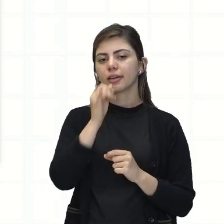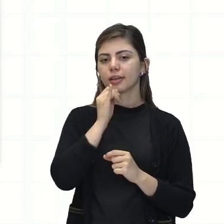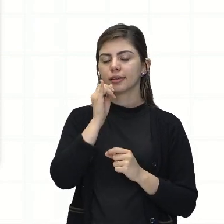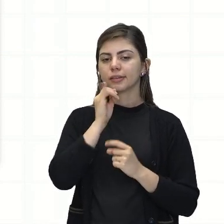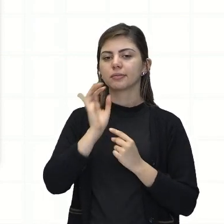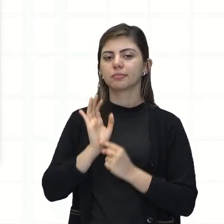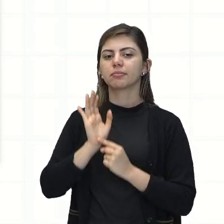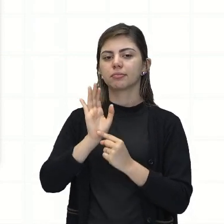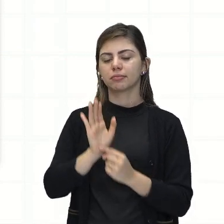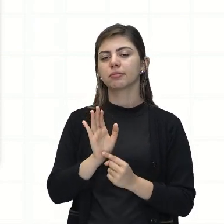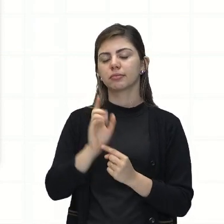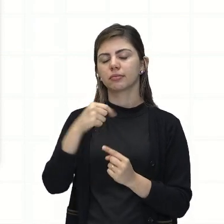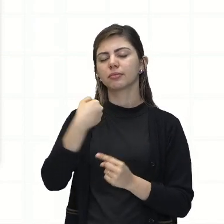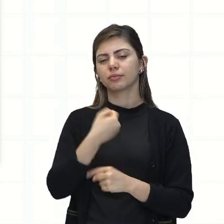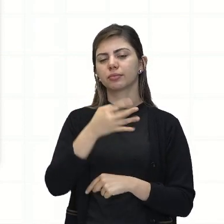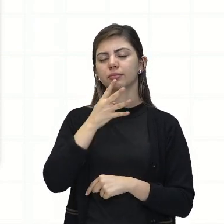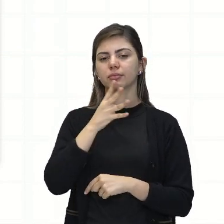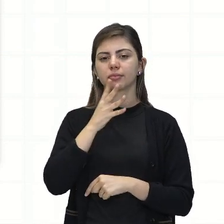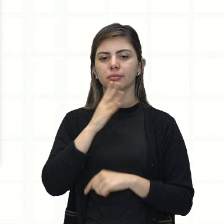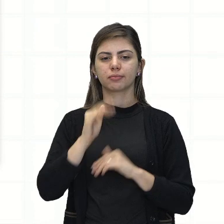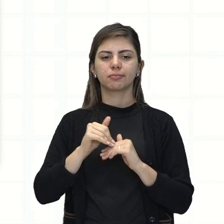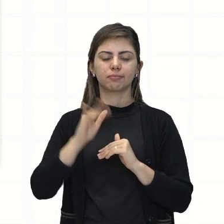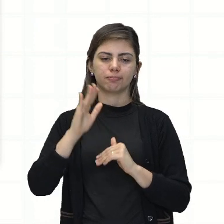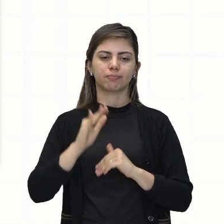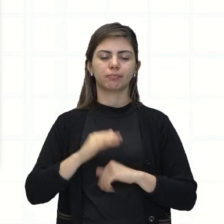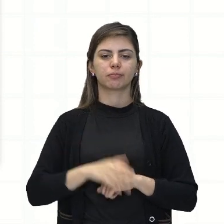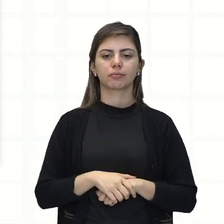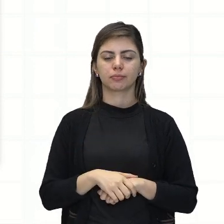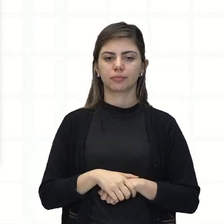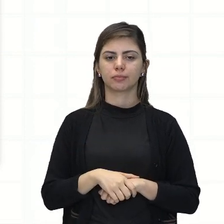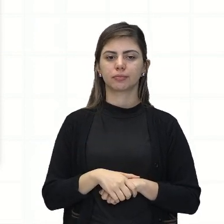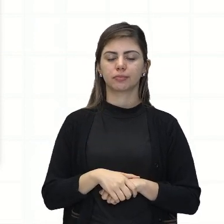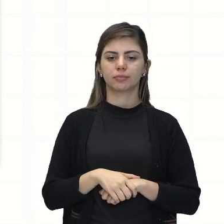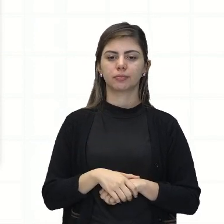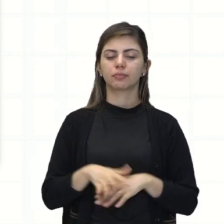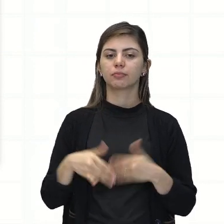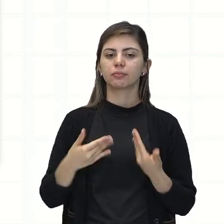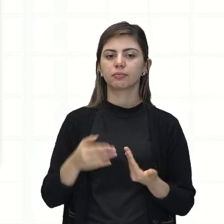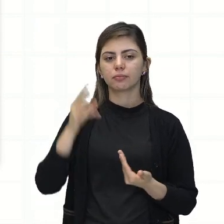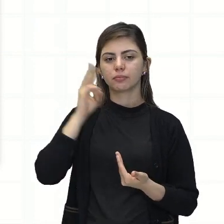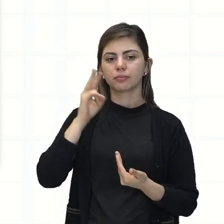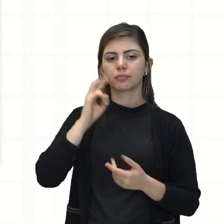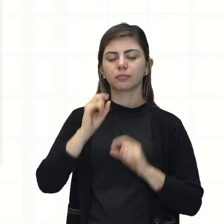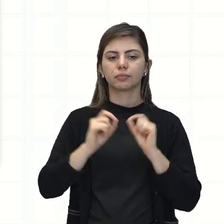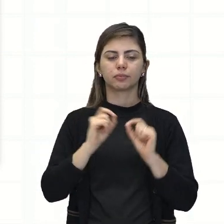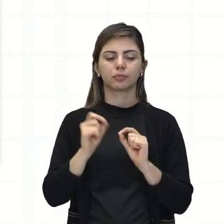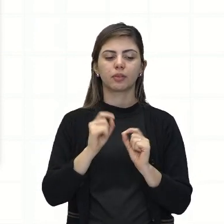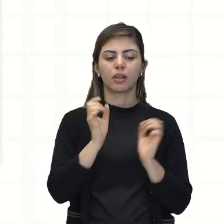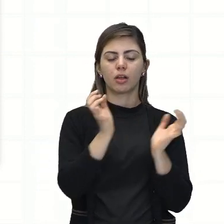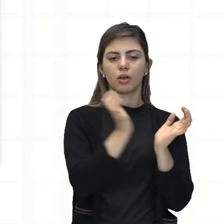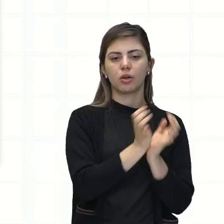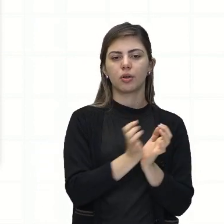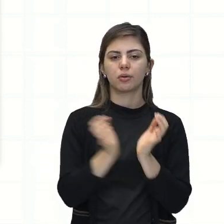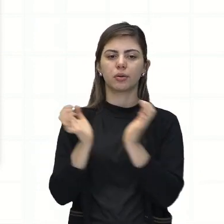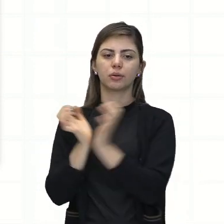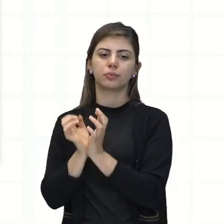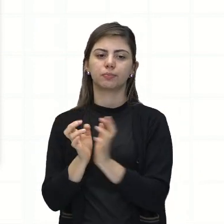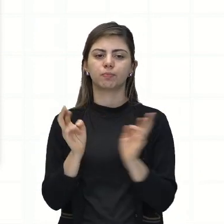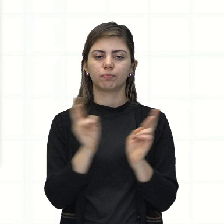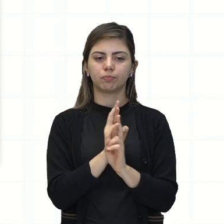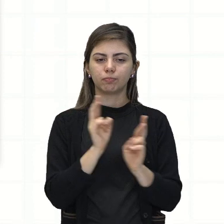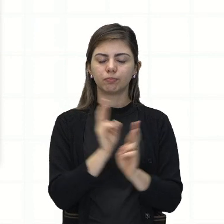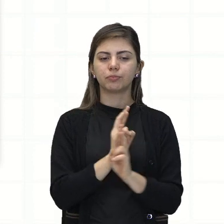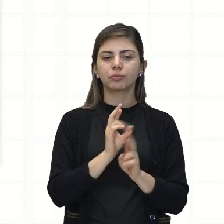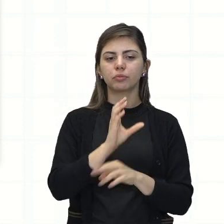exemplos clássicos aí de comensalismo, né? Lembrando que o comensalismo, nós temos